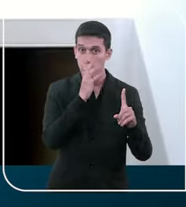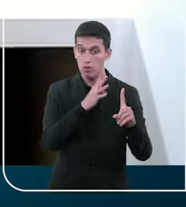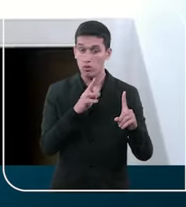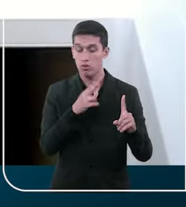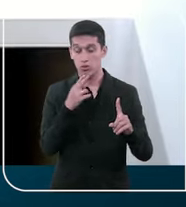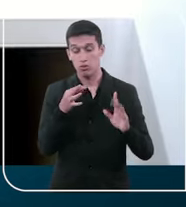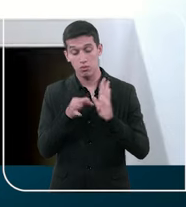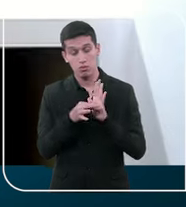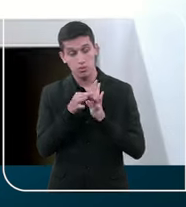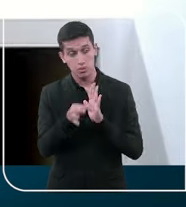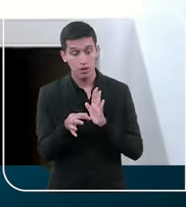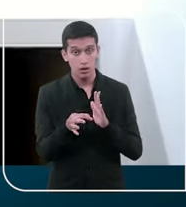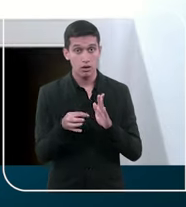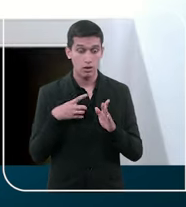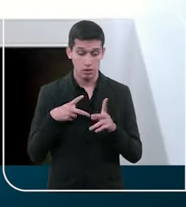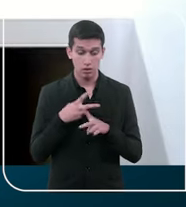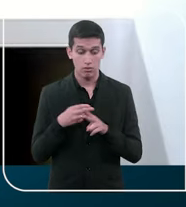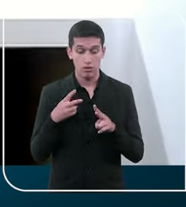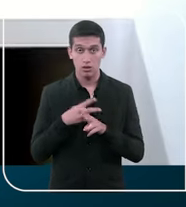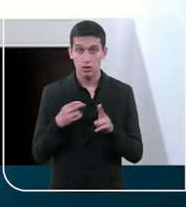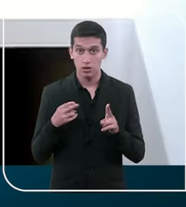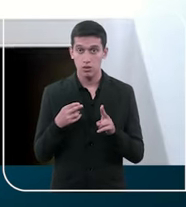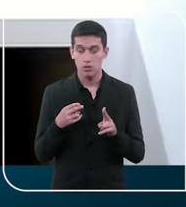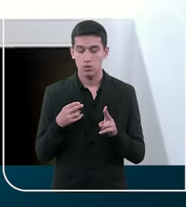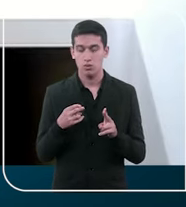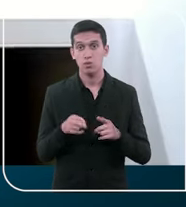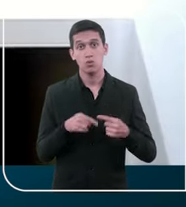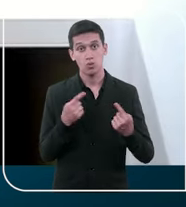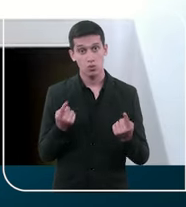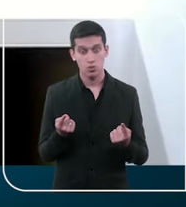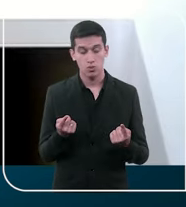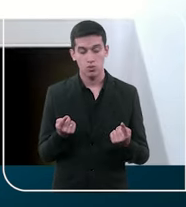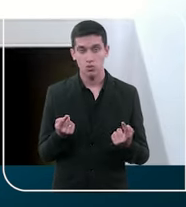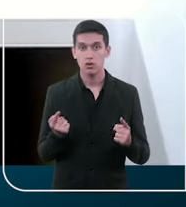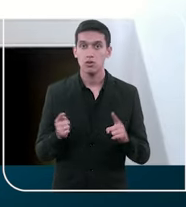acusado, sugestionando alguma questão ou até mesmo